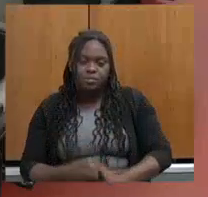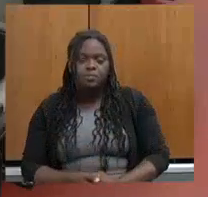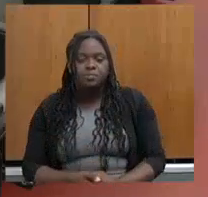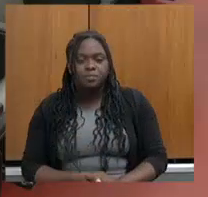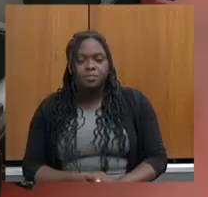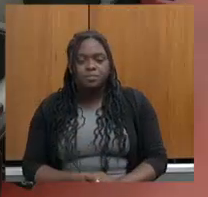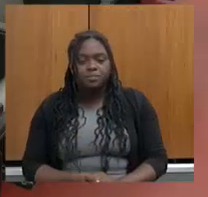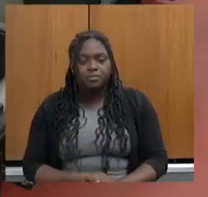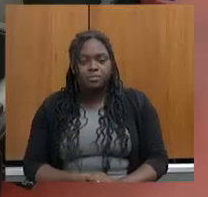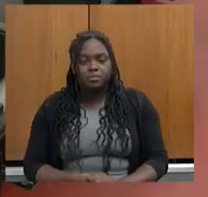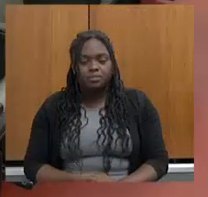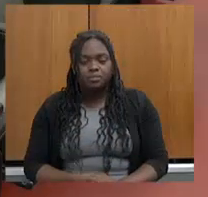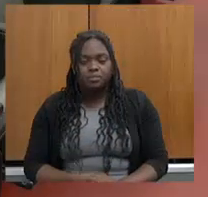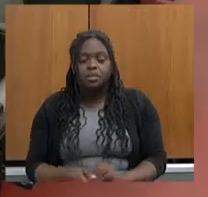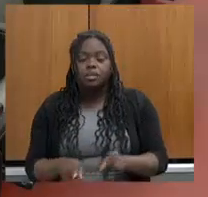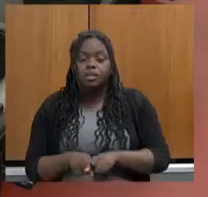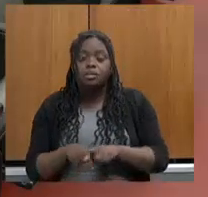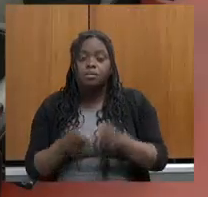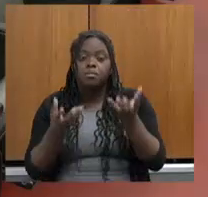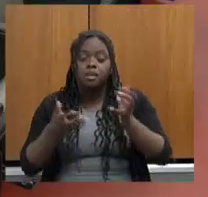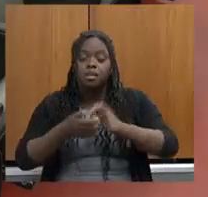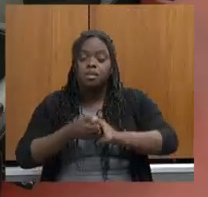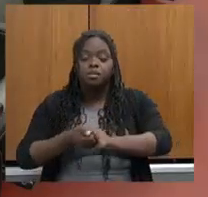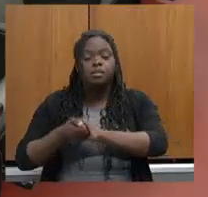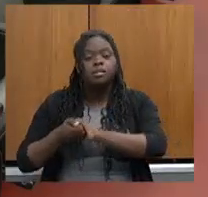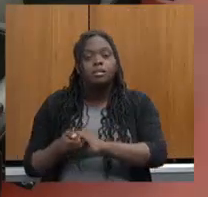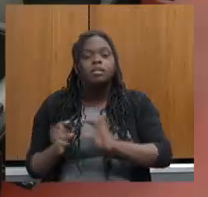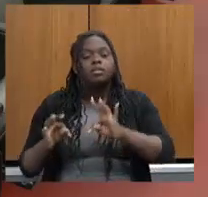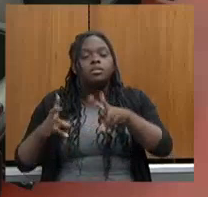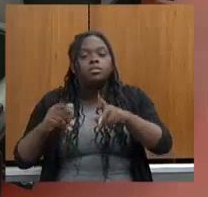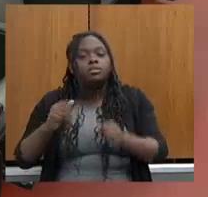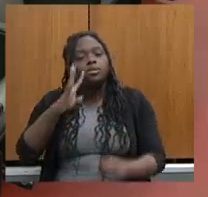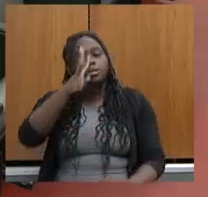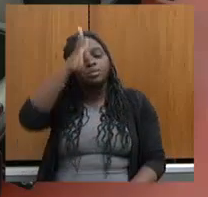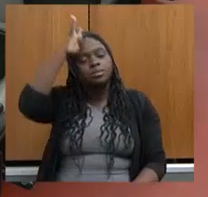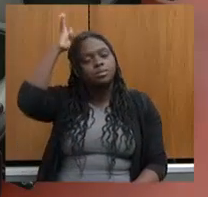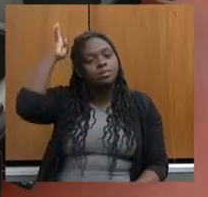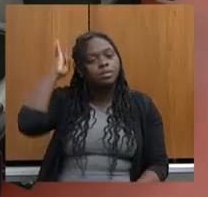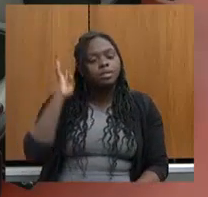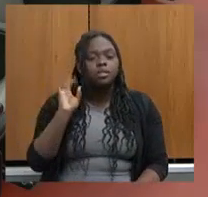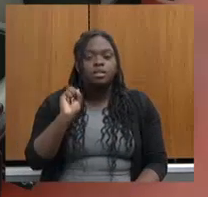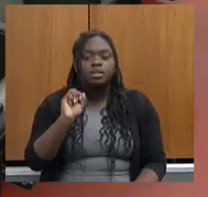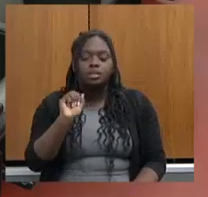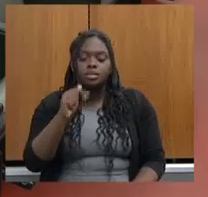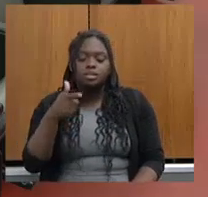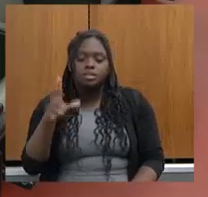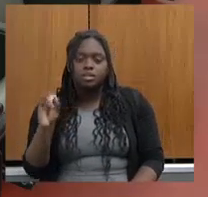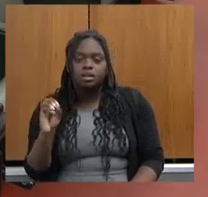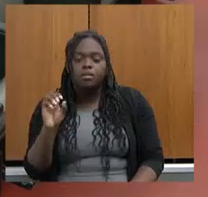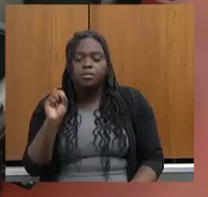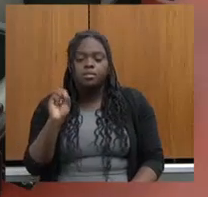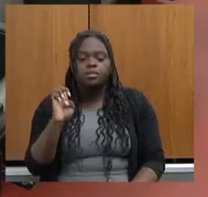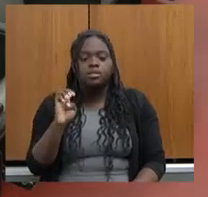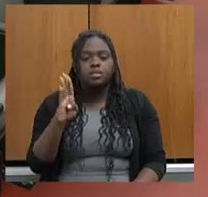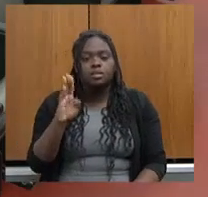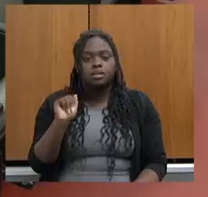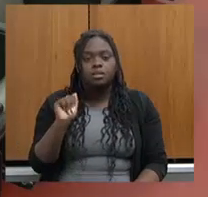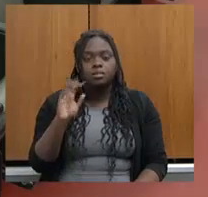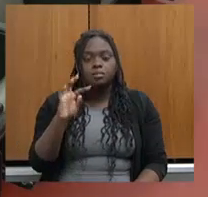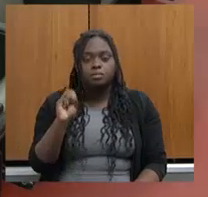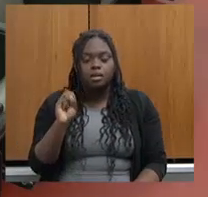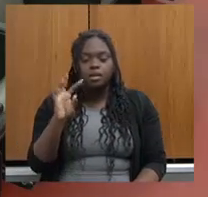na sua pessoa também eu queria cumprimentar todos os bombeiros de nossa região ou de São Sebastião do Paraíso que faz entrevista no trabalho também cidade Guaxupé